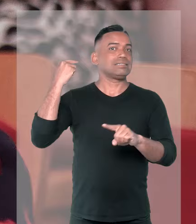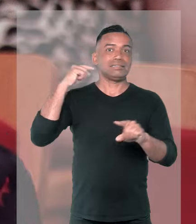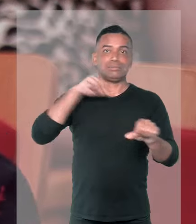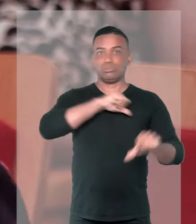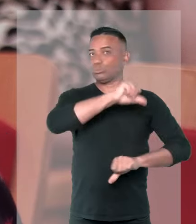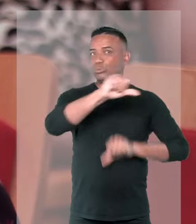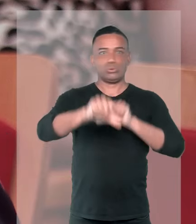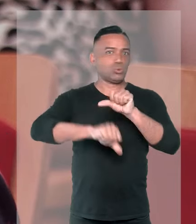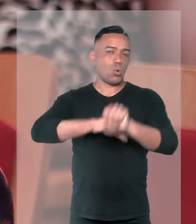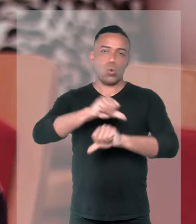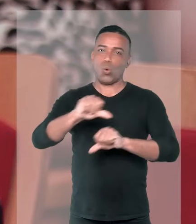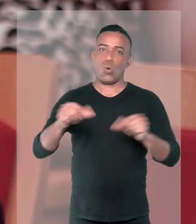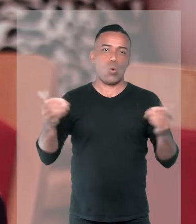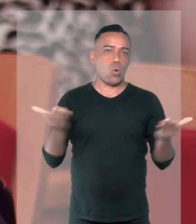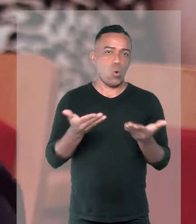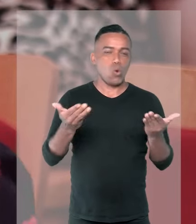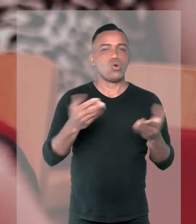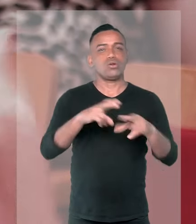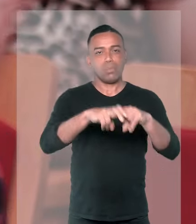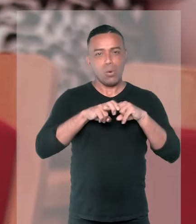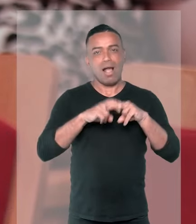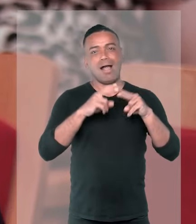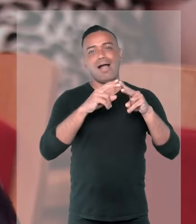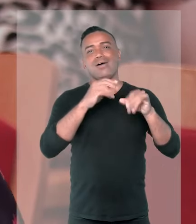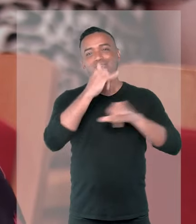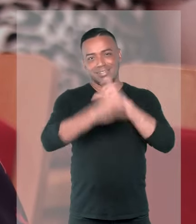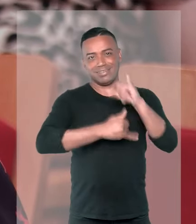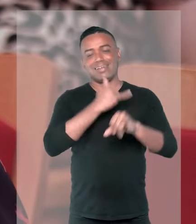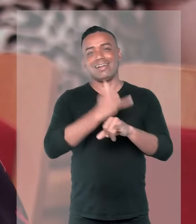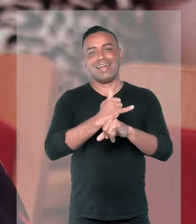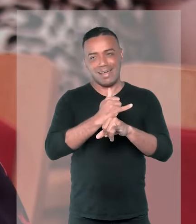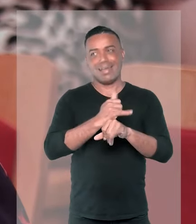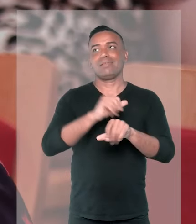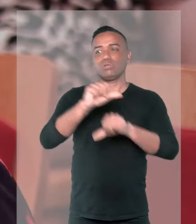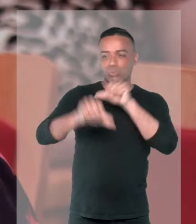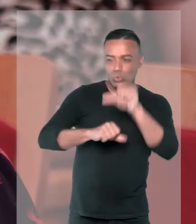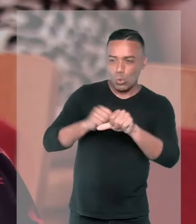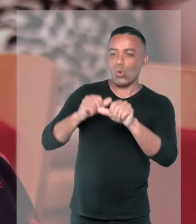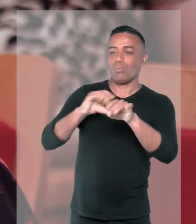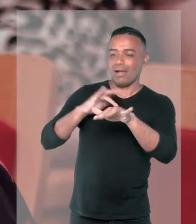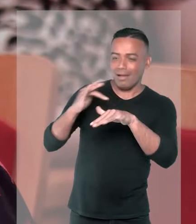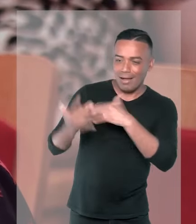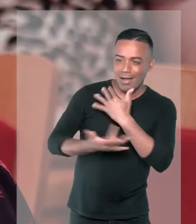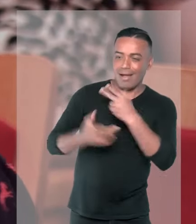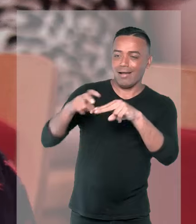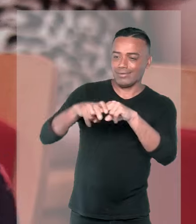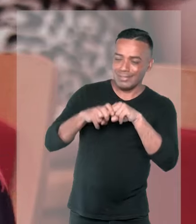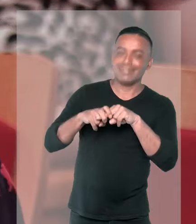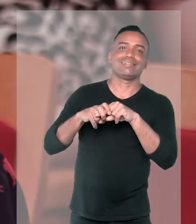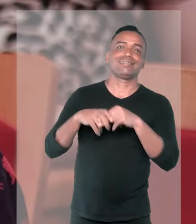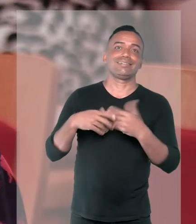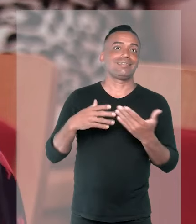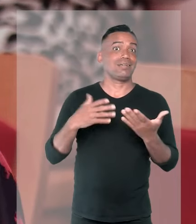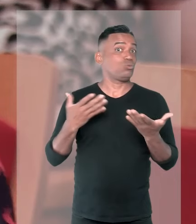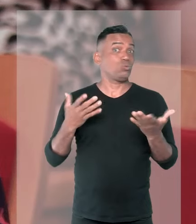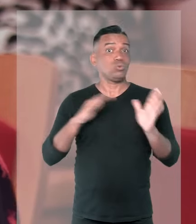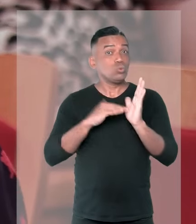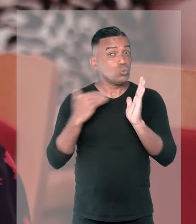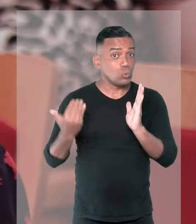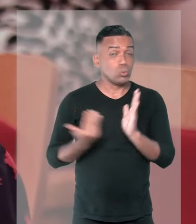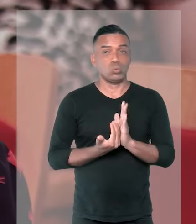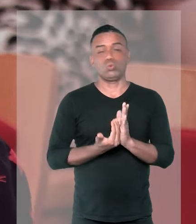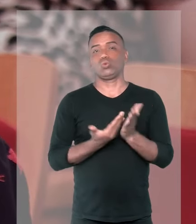transfigurado com a internet depois transfigurado com as redes sociais e e assim com tudo então